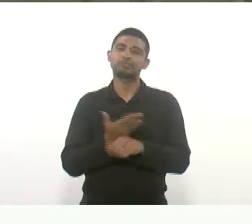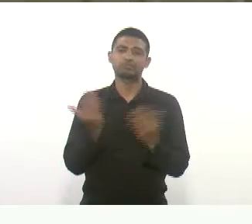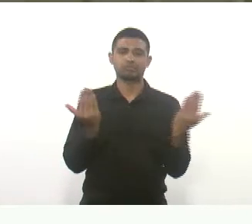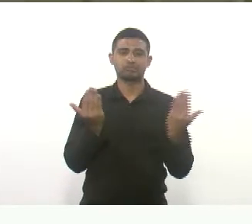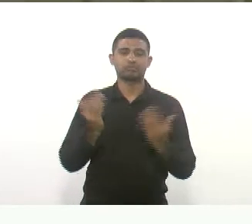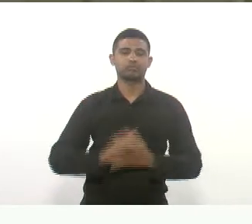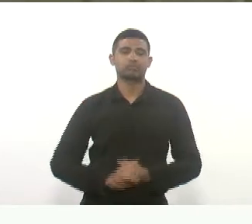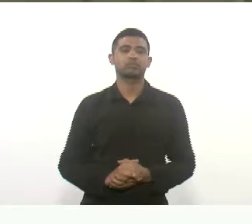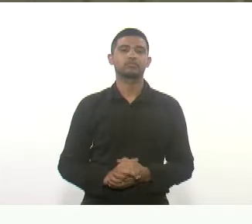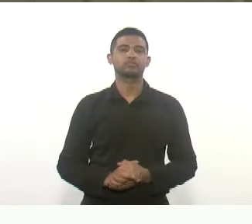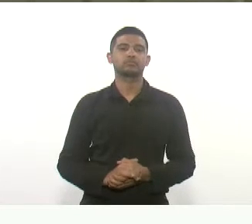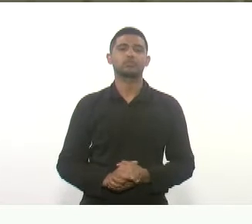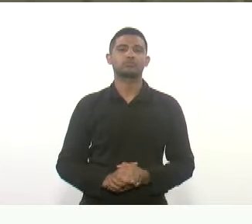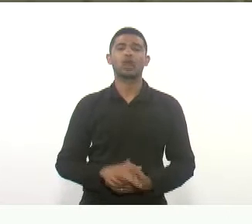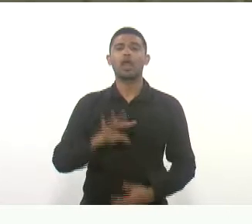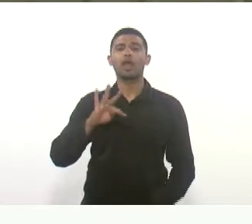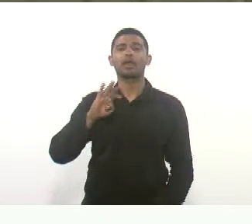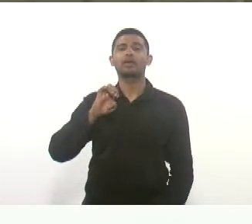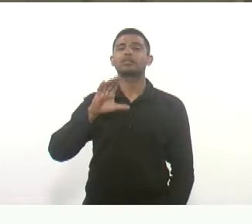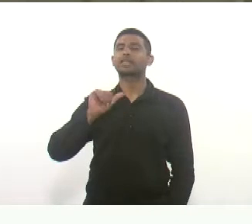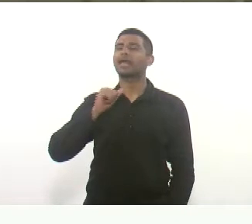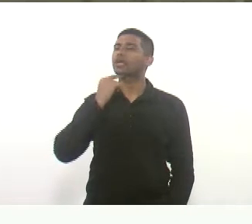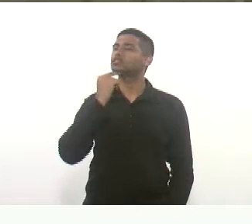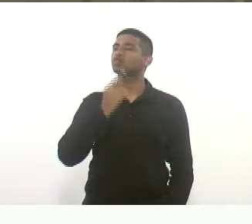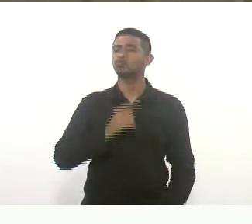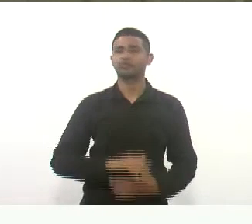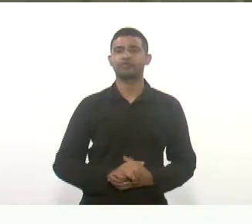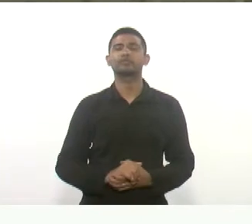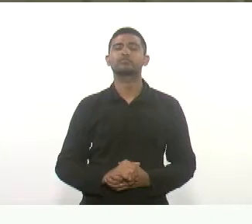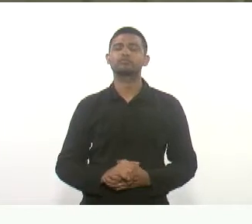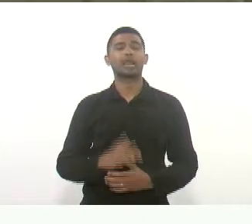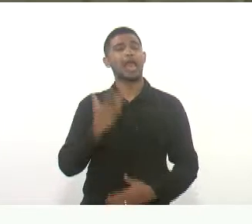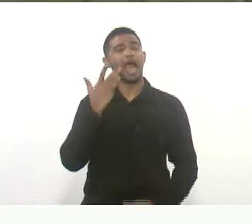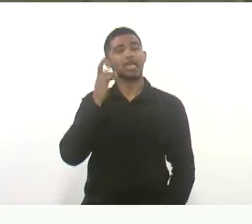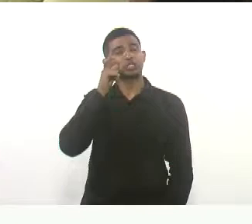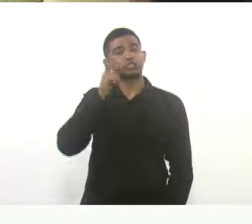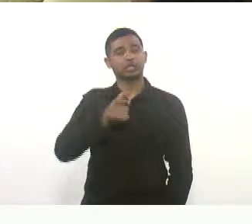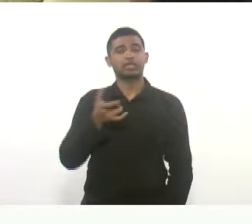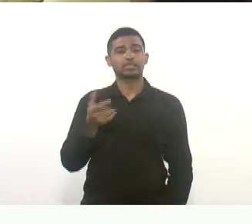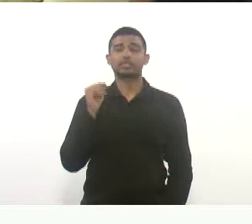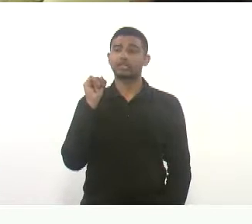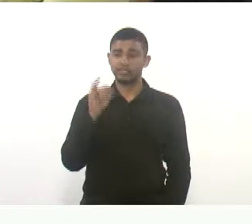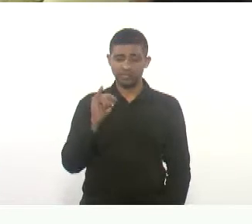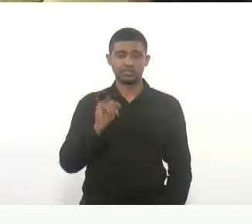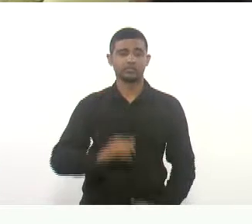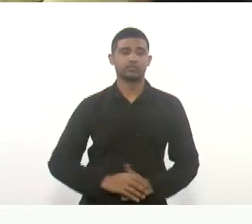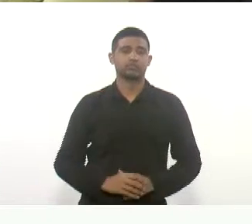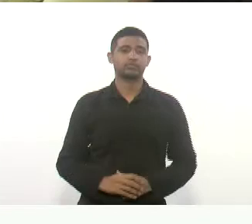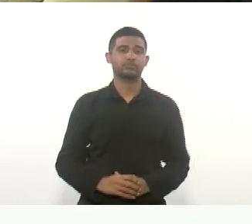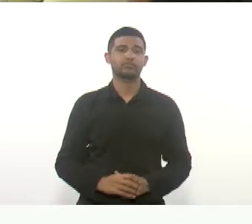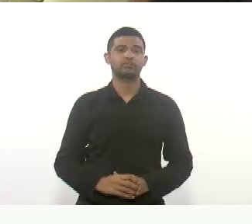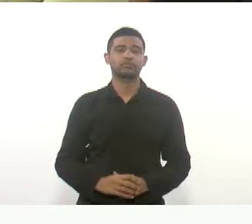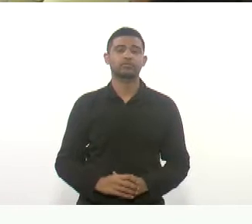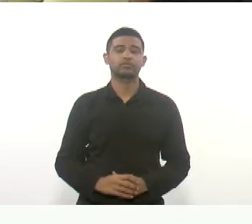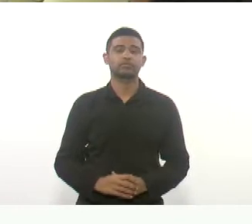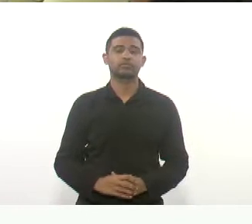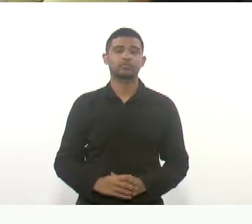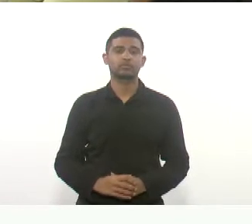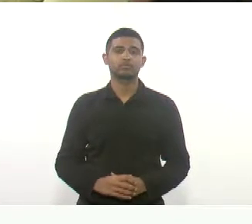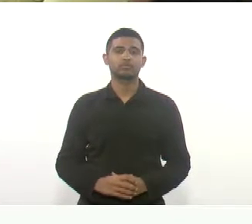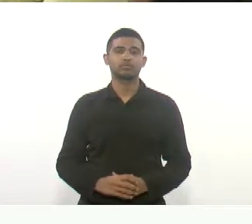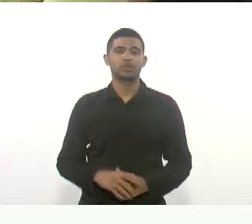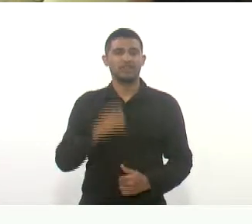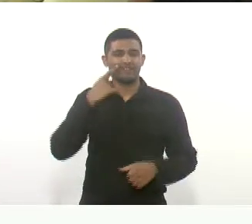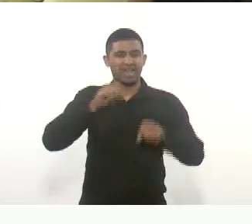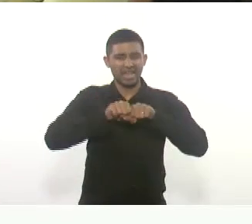correlações. Teca, uma dúvida. Acho que seria interessante se a gente conseguisse ter, obviamente não agora, mas quebrar o